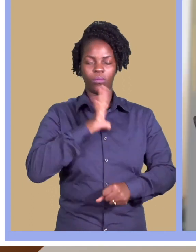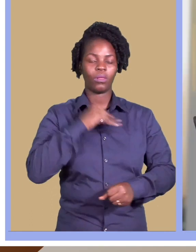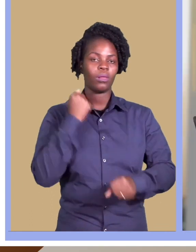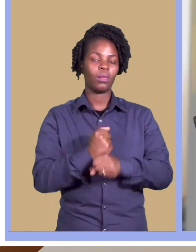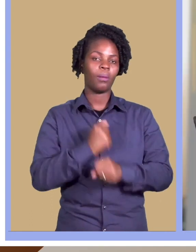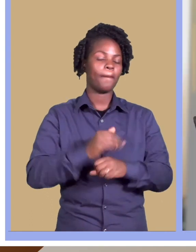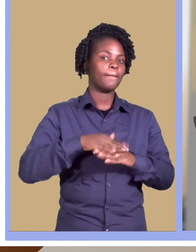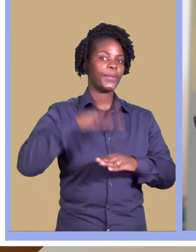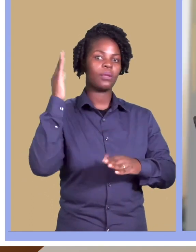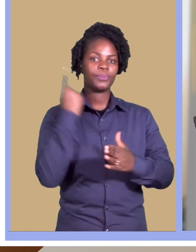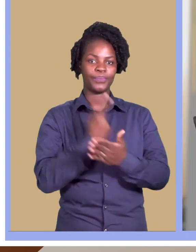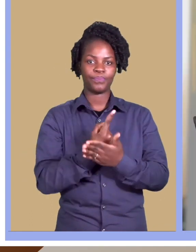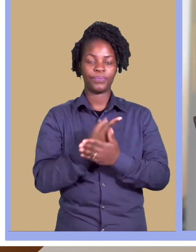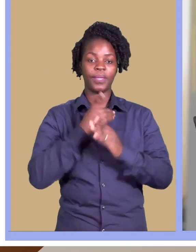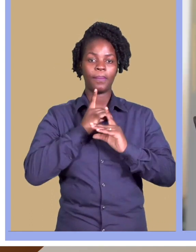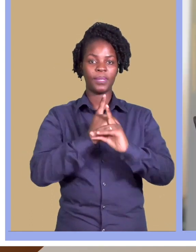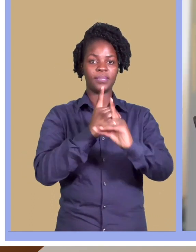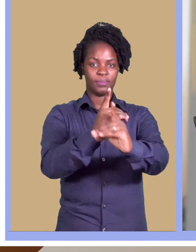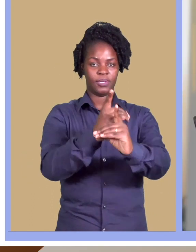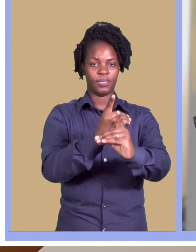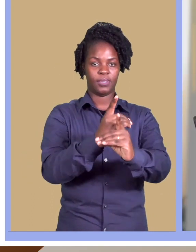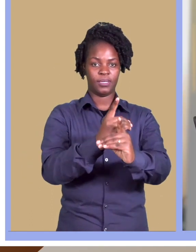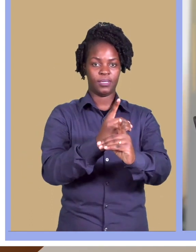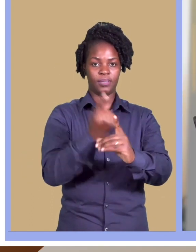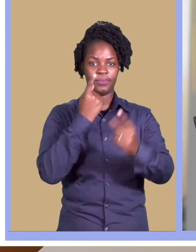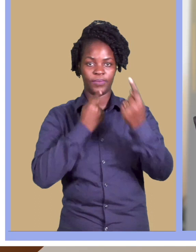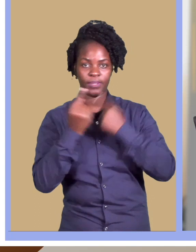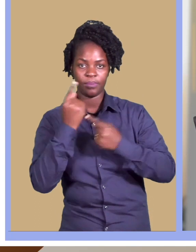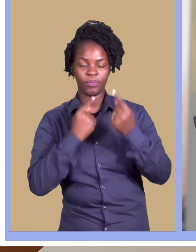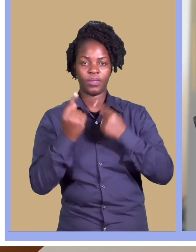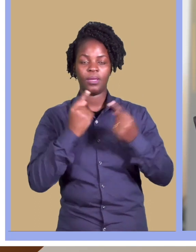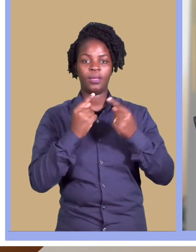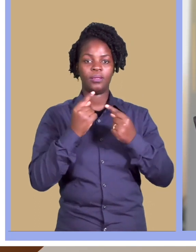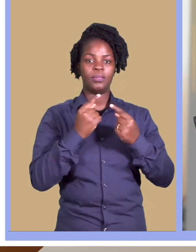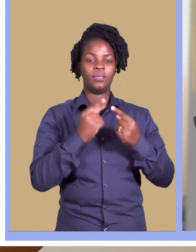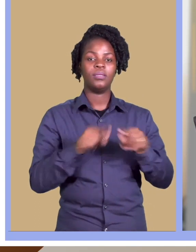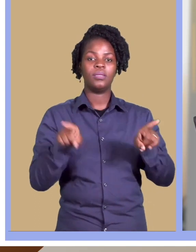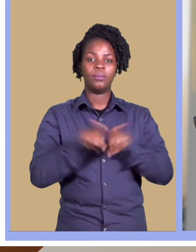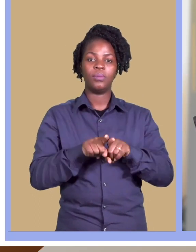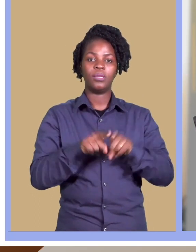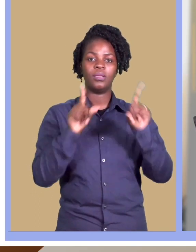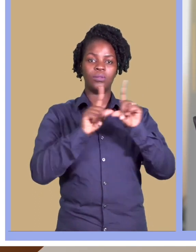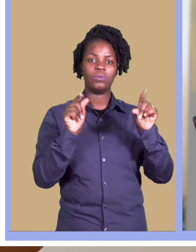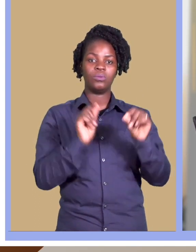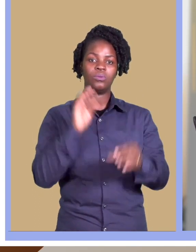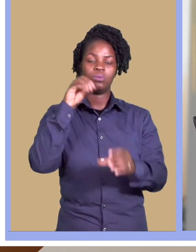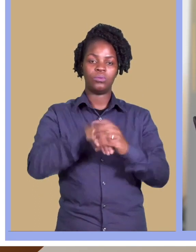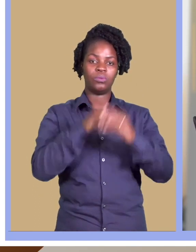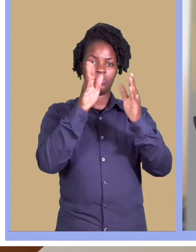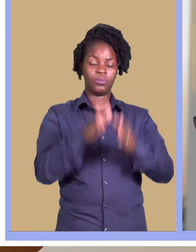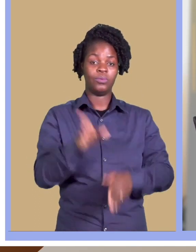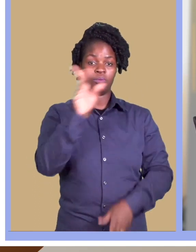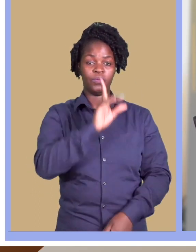importante em participar desses passos de coordenação e levantar as questões de inclusão de pessoas com deficiência, garantindo que os vários